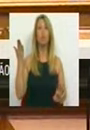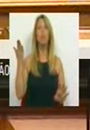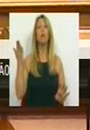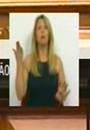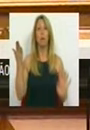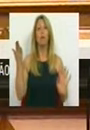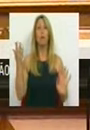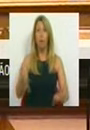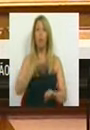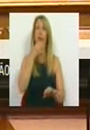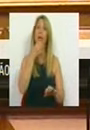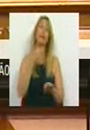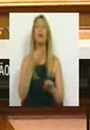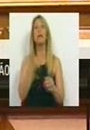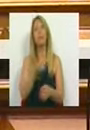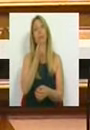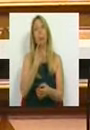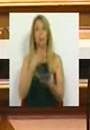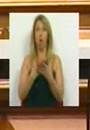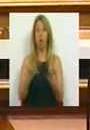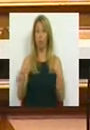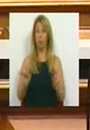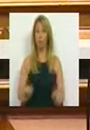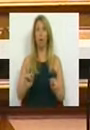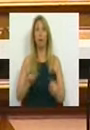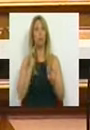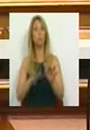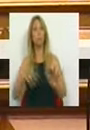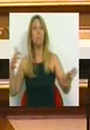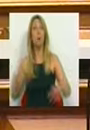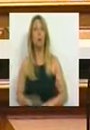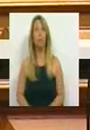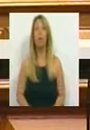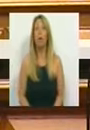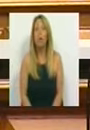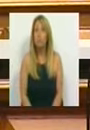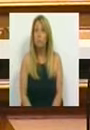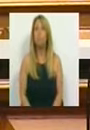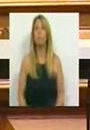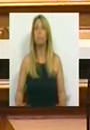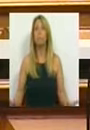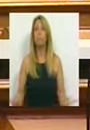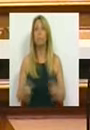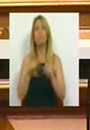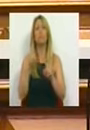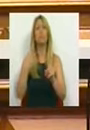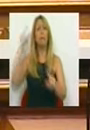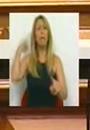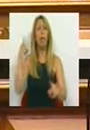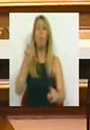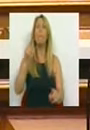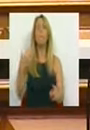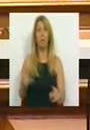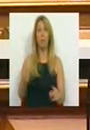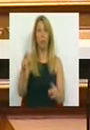e generosamente resolvido por esta Assembleia, por iniciativa, aliás, do PCP, no tempo em que o PCP era um partido de